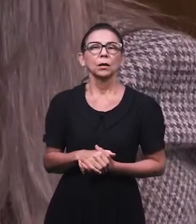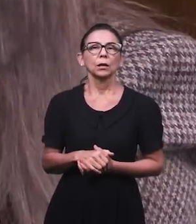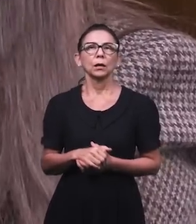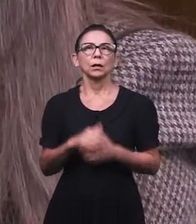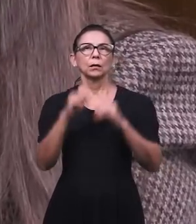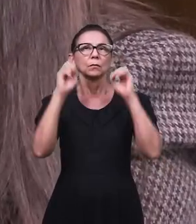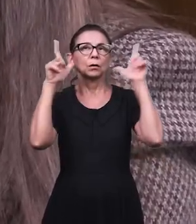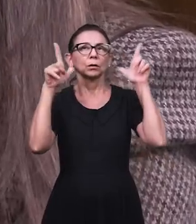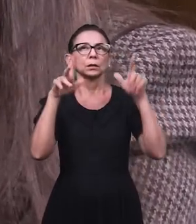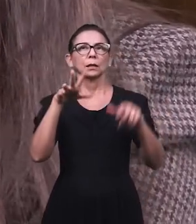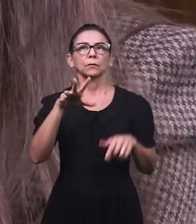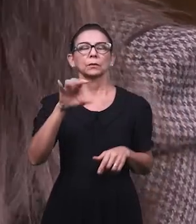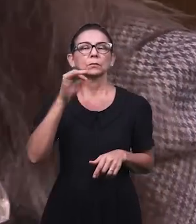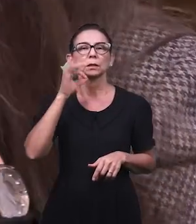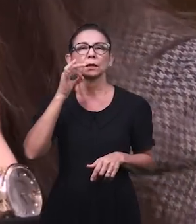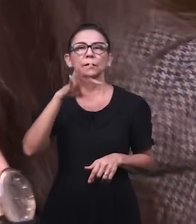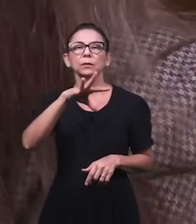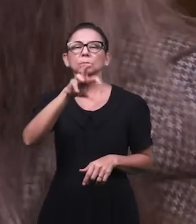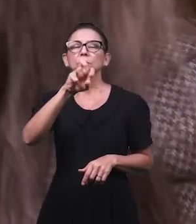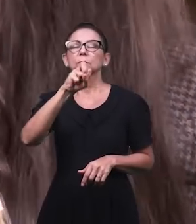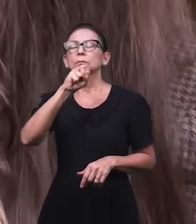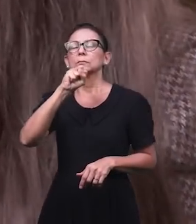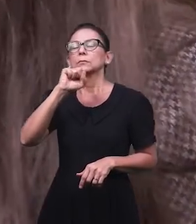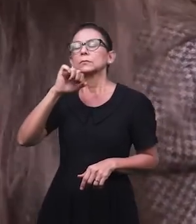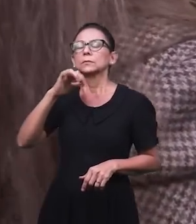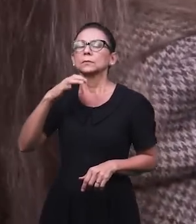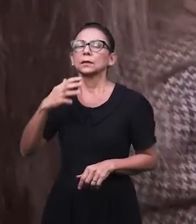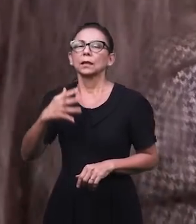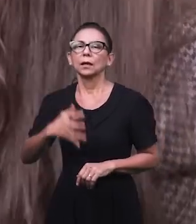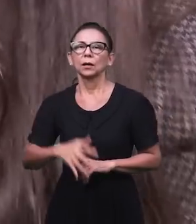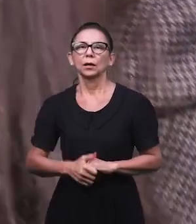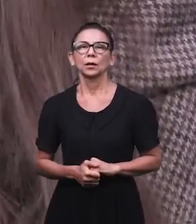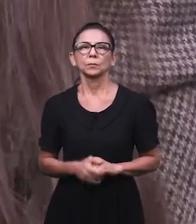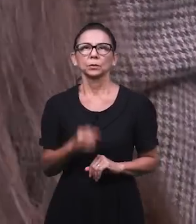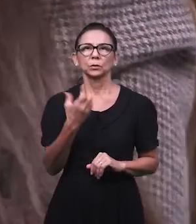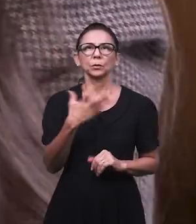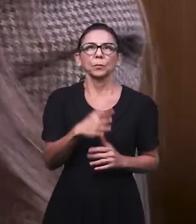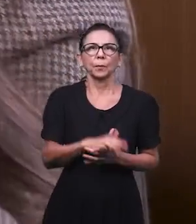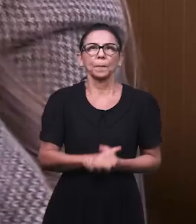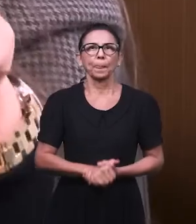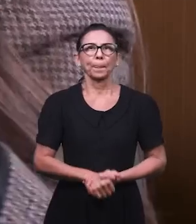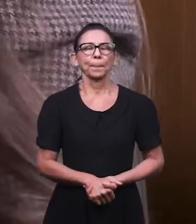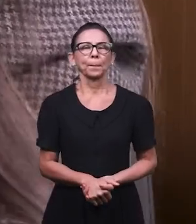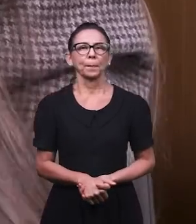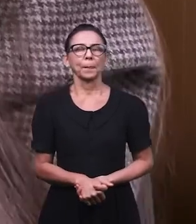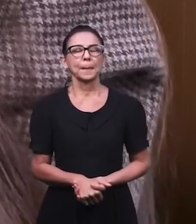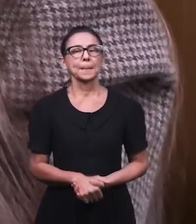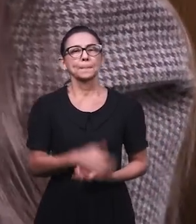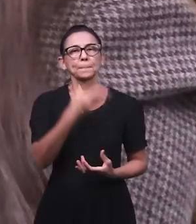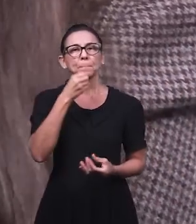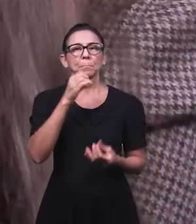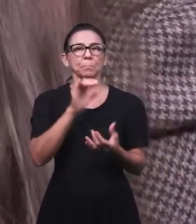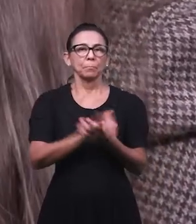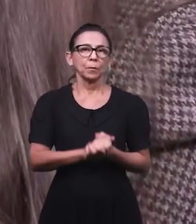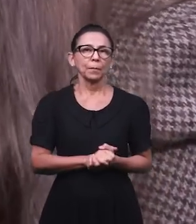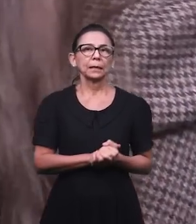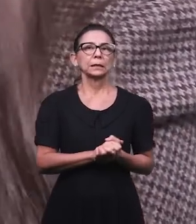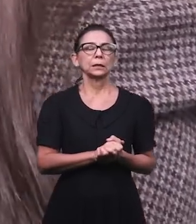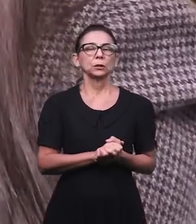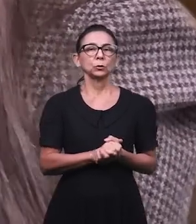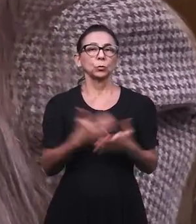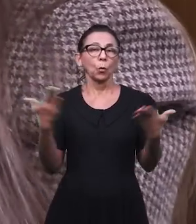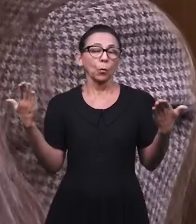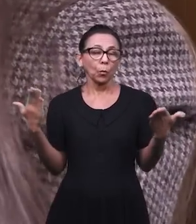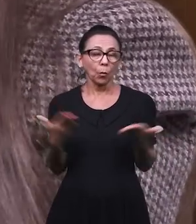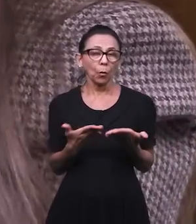cheirinho de café, eu acho que por causa disso que até hoje eu gosto de acordar com cheiro de café. Então, meu marido sempre levanta, faz o café e eu arrumo a cama.